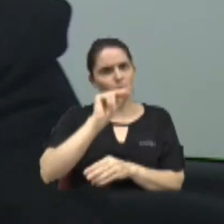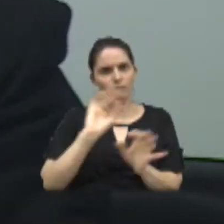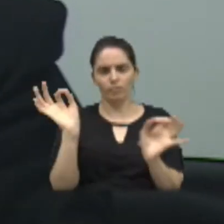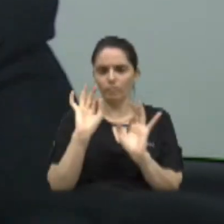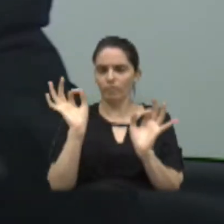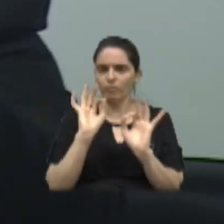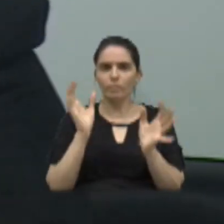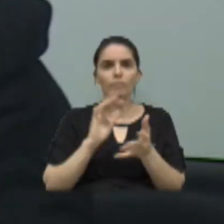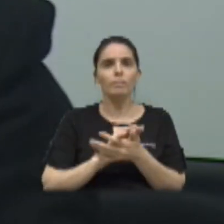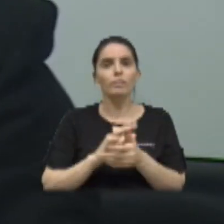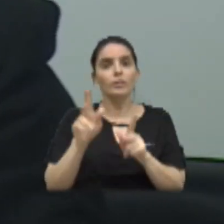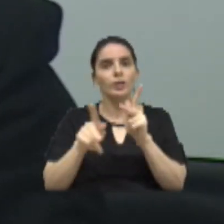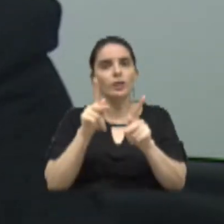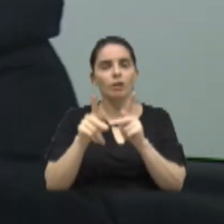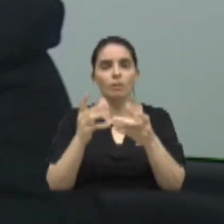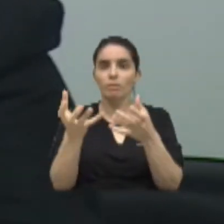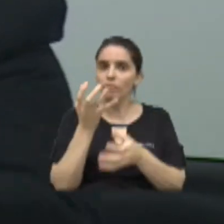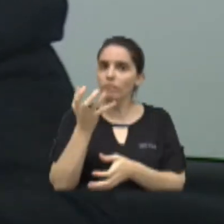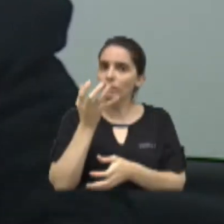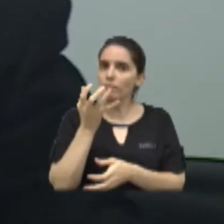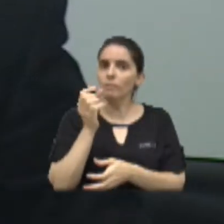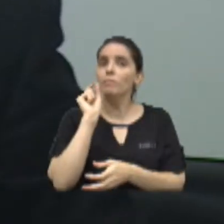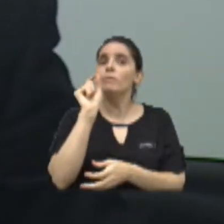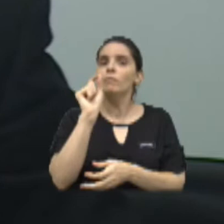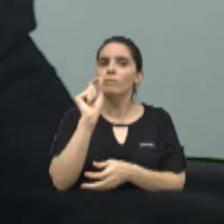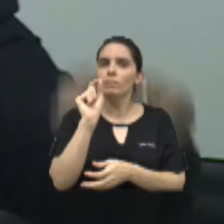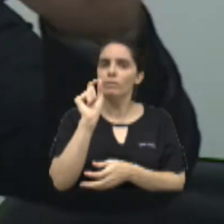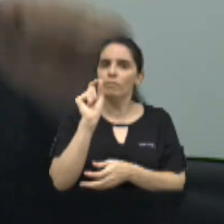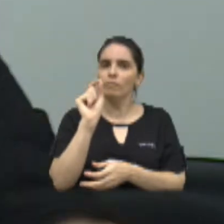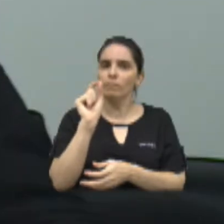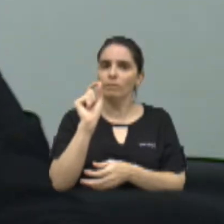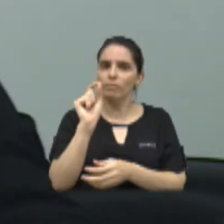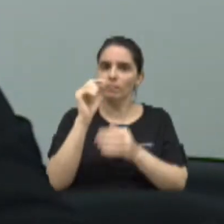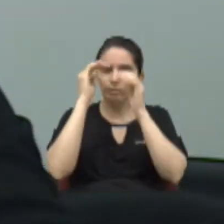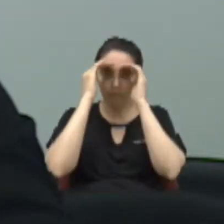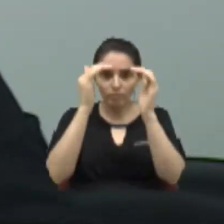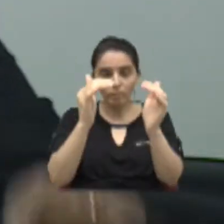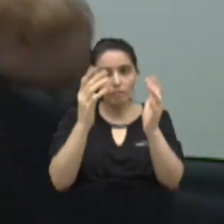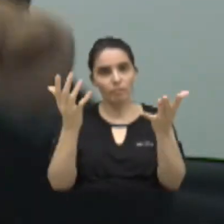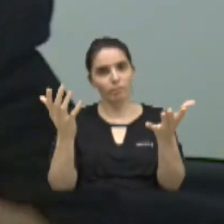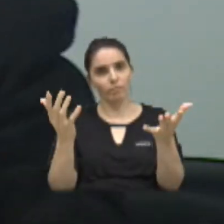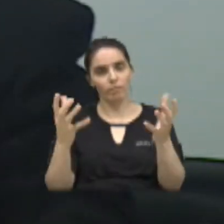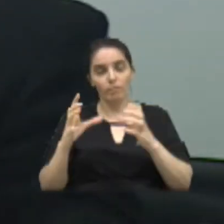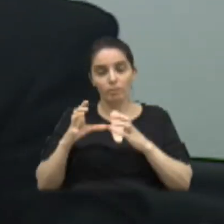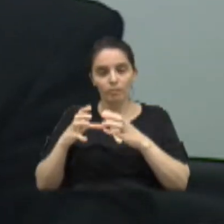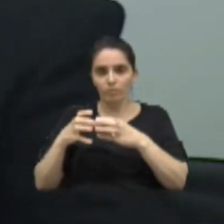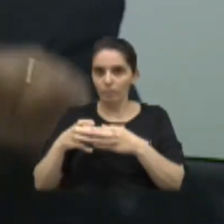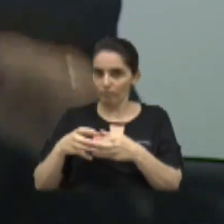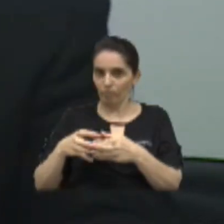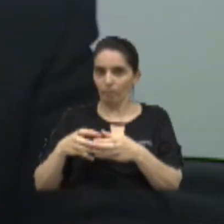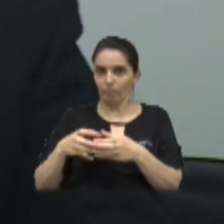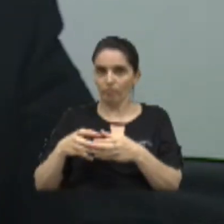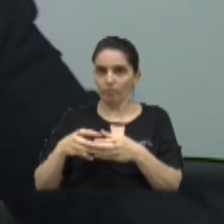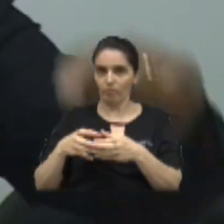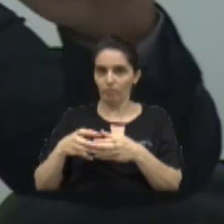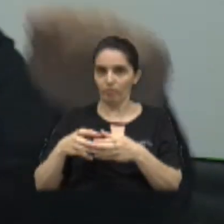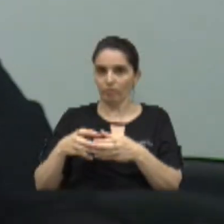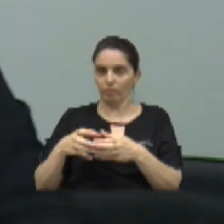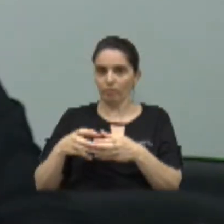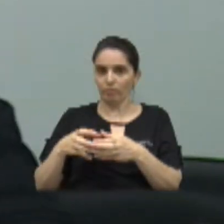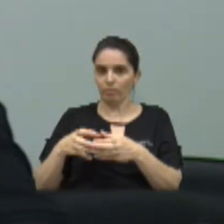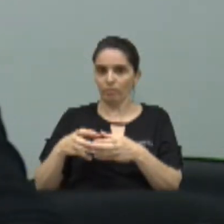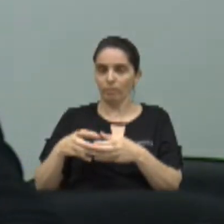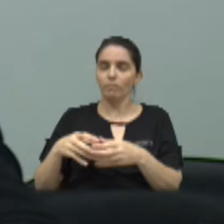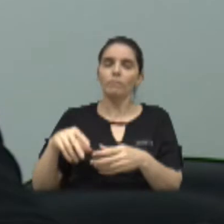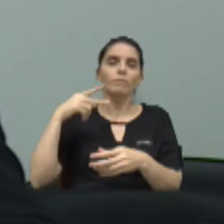está aqui para ser respeitada. E é assim que nós devemos tratar. A comissão vai investigar e nós vamos